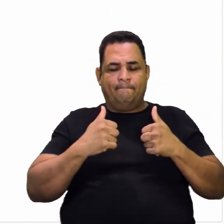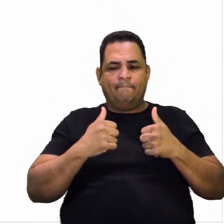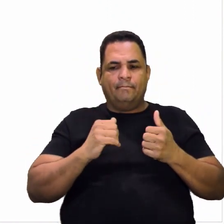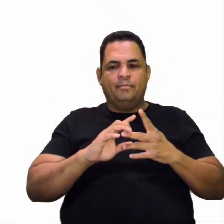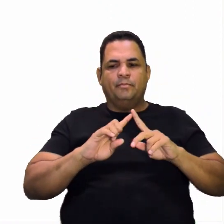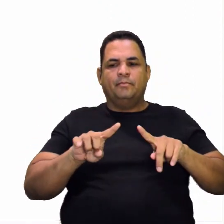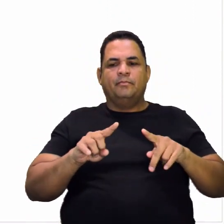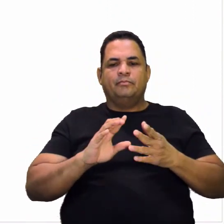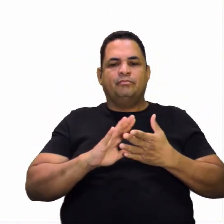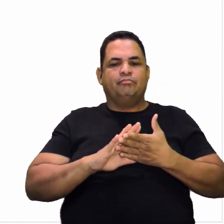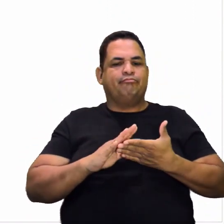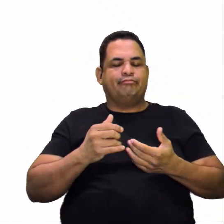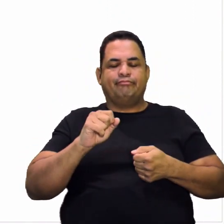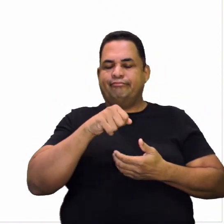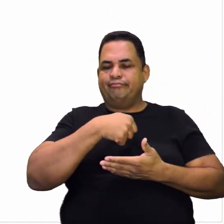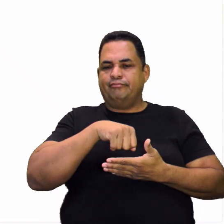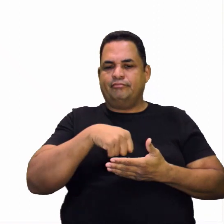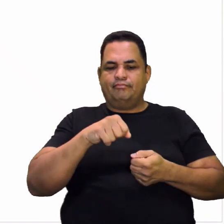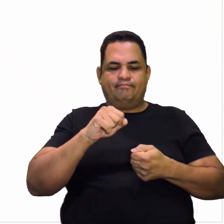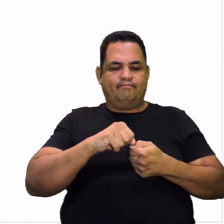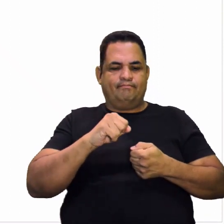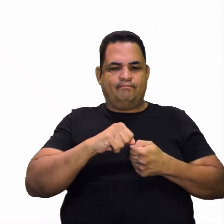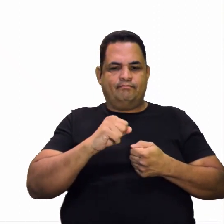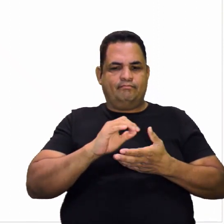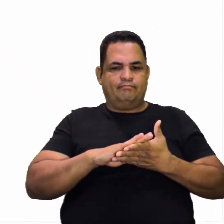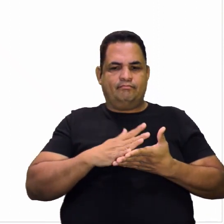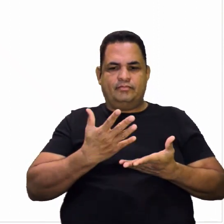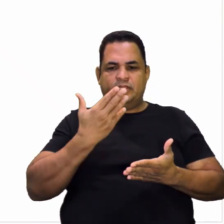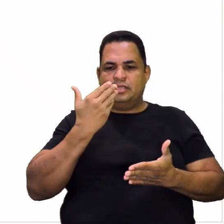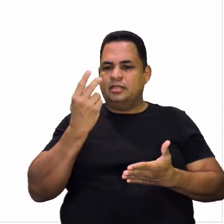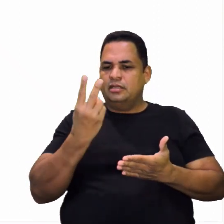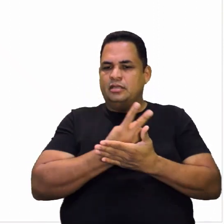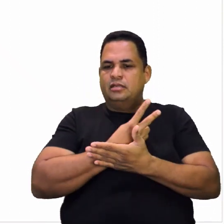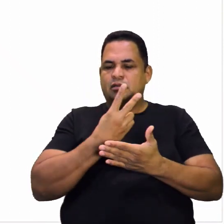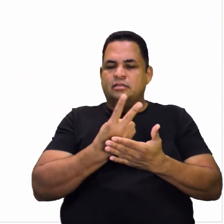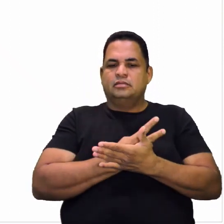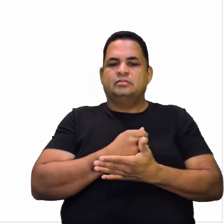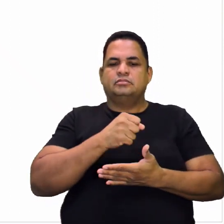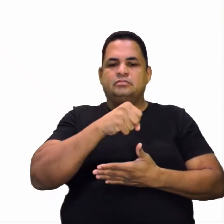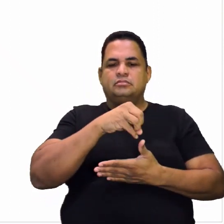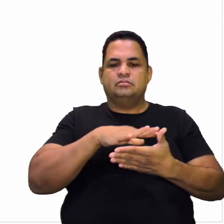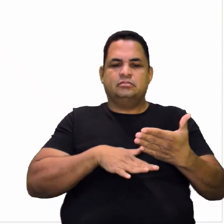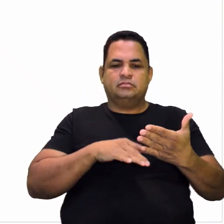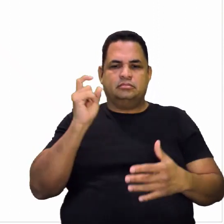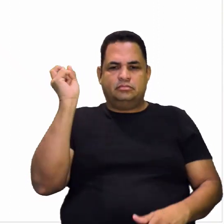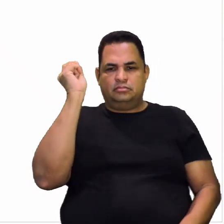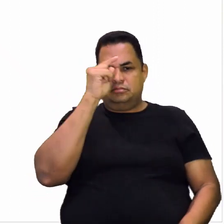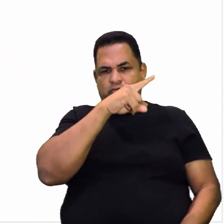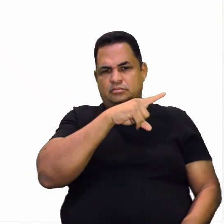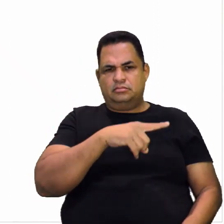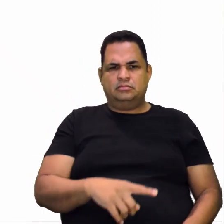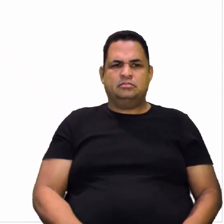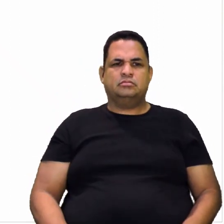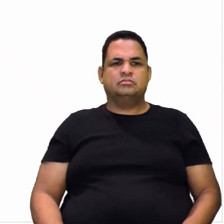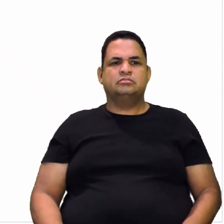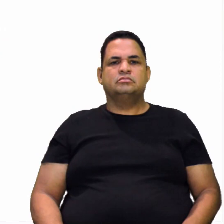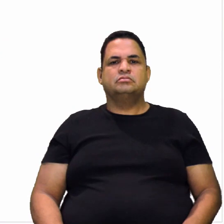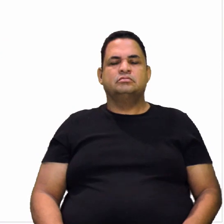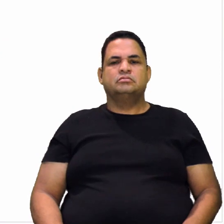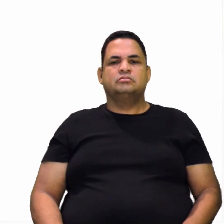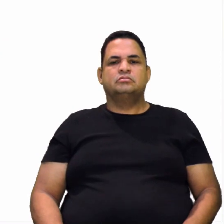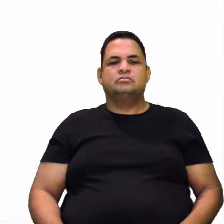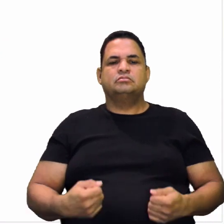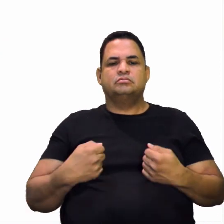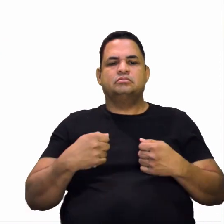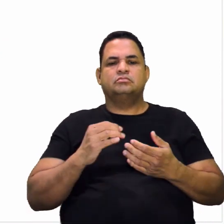se não foi feito, vai passar batido. Essa é uma questão dificílima. Podemos passar